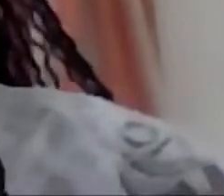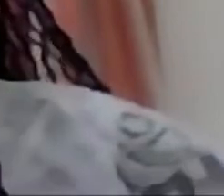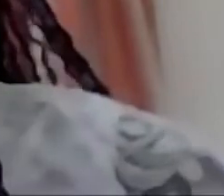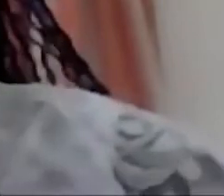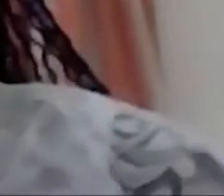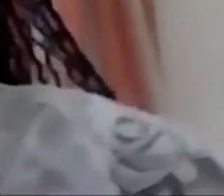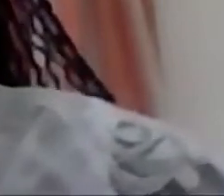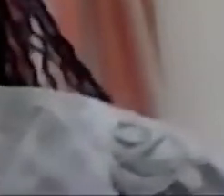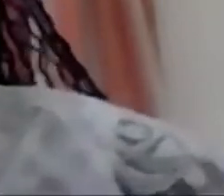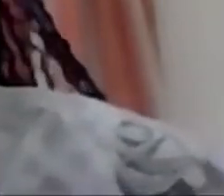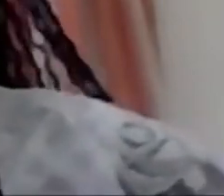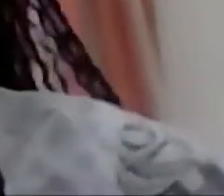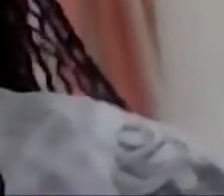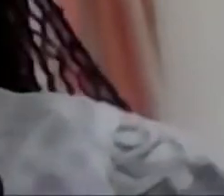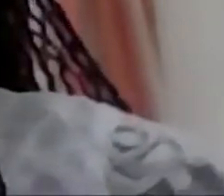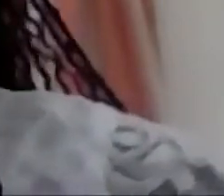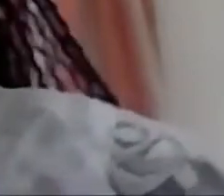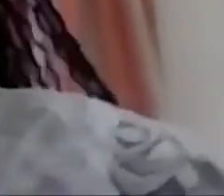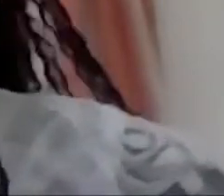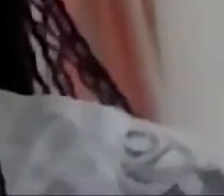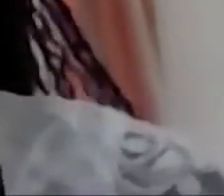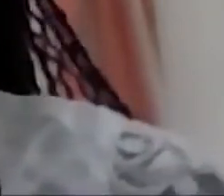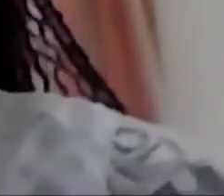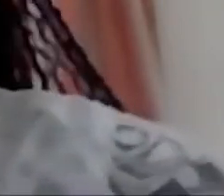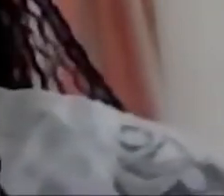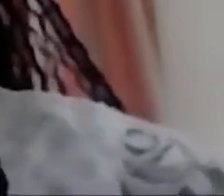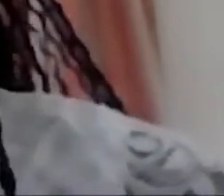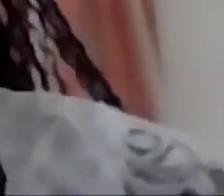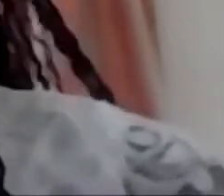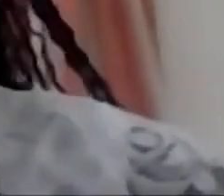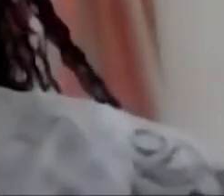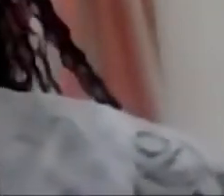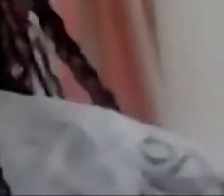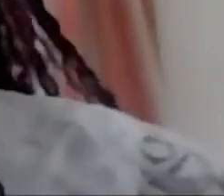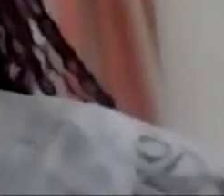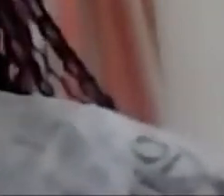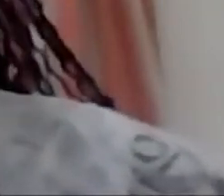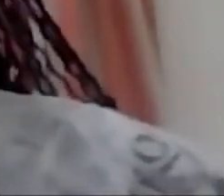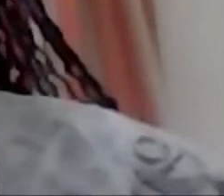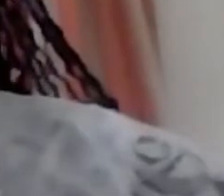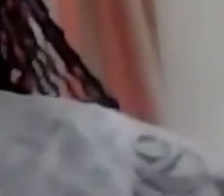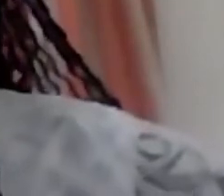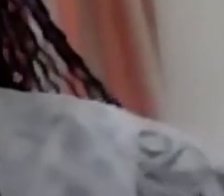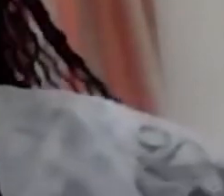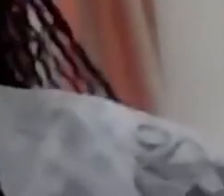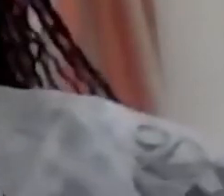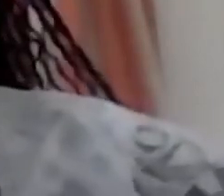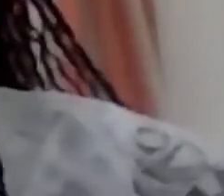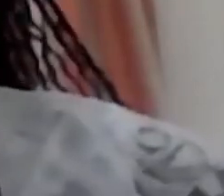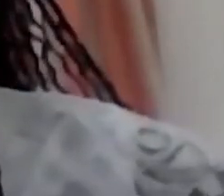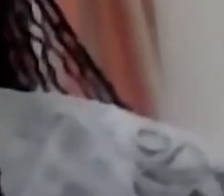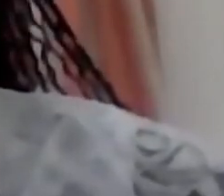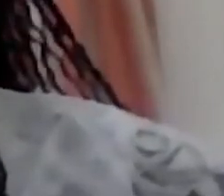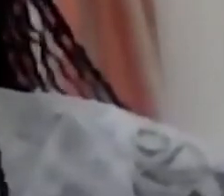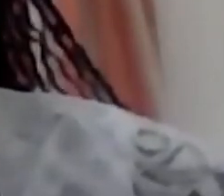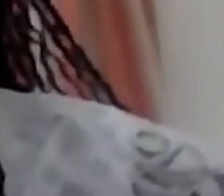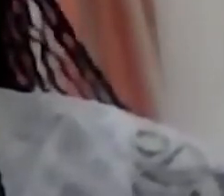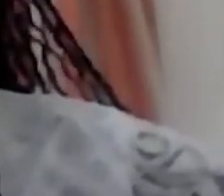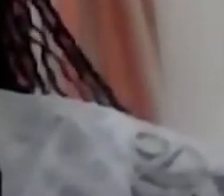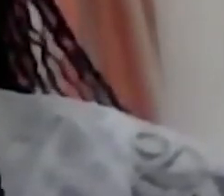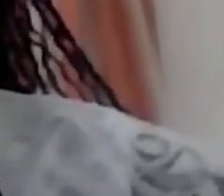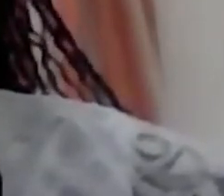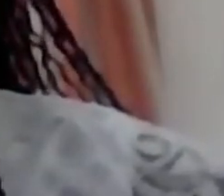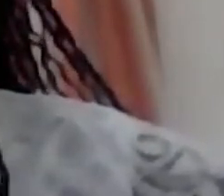discussões dessas leis, desses decretos, desses direitos que nós já temos, eles têm que ser retomados. E eu acho que a questão